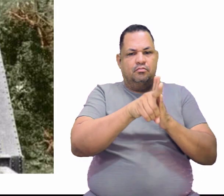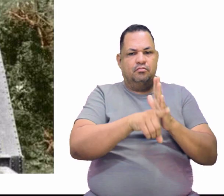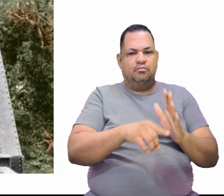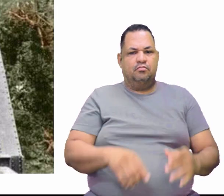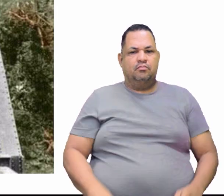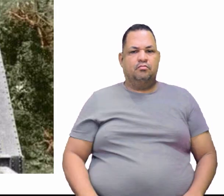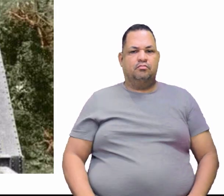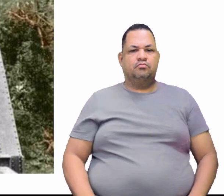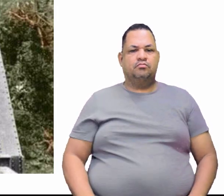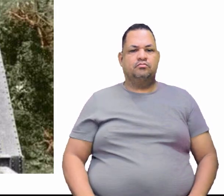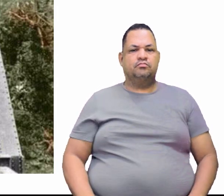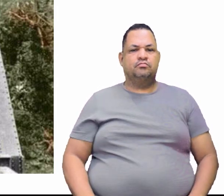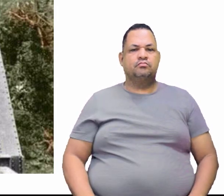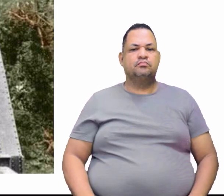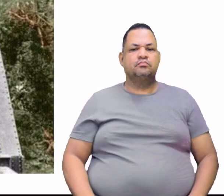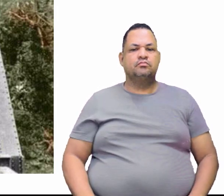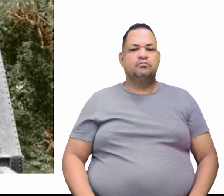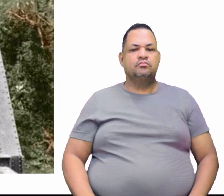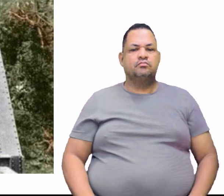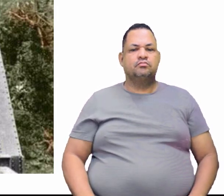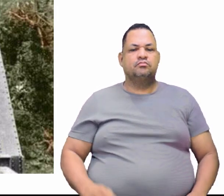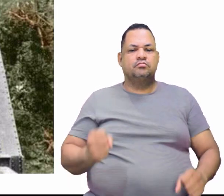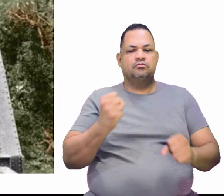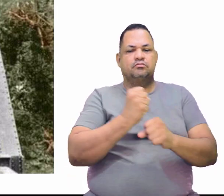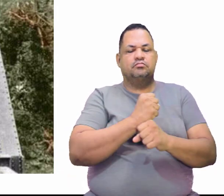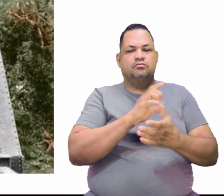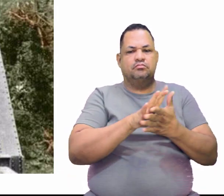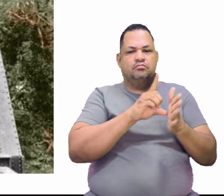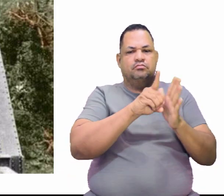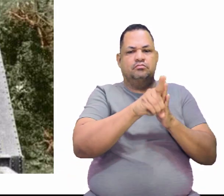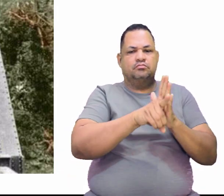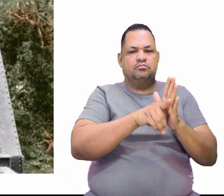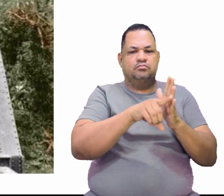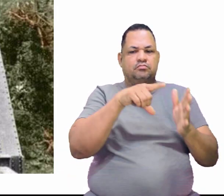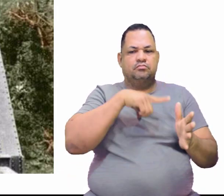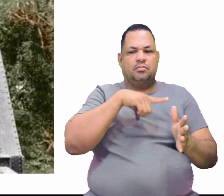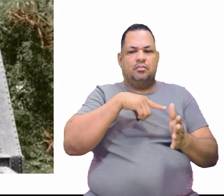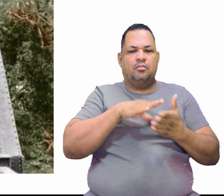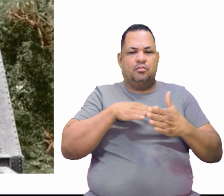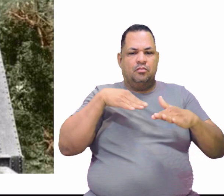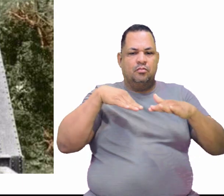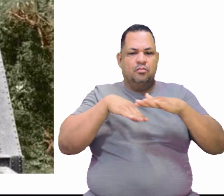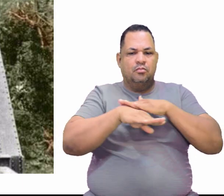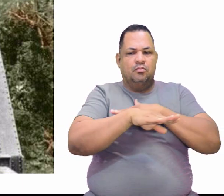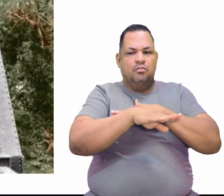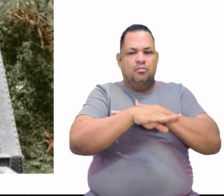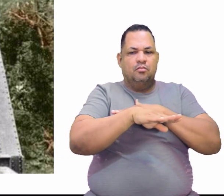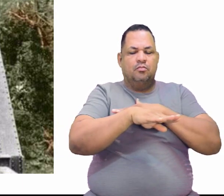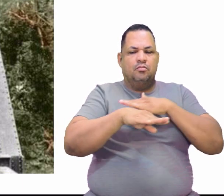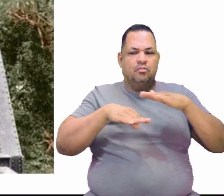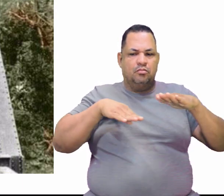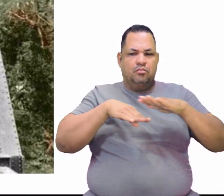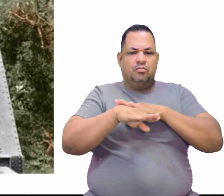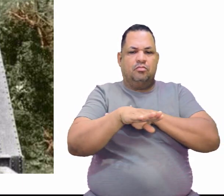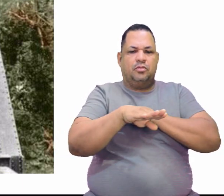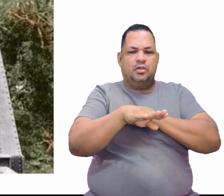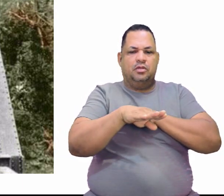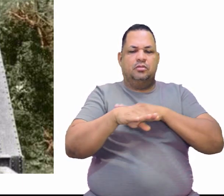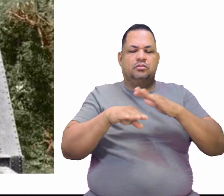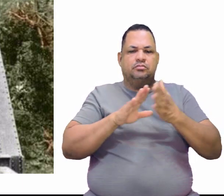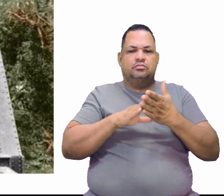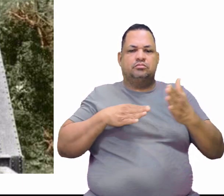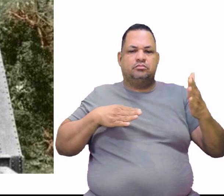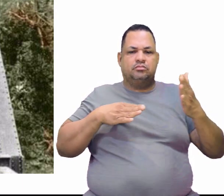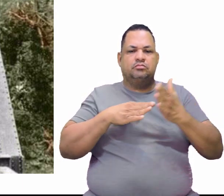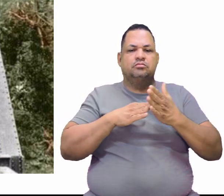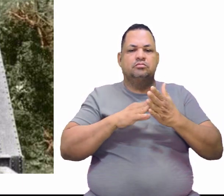Olha aí, essa construção dessa ponte. Nós temos várias pontes dessas daqui até Guajará-Mirim. Ali